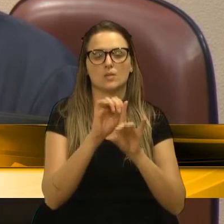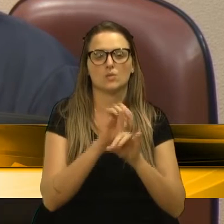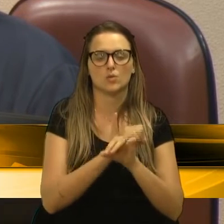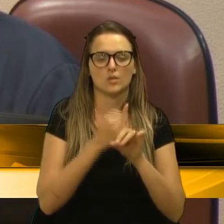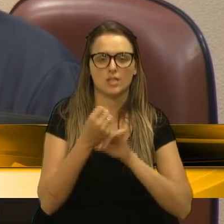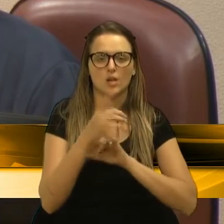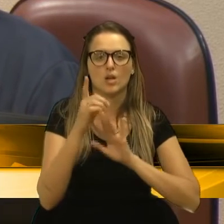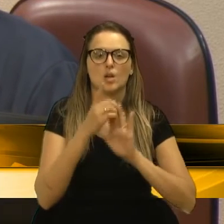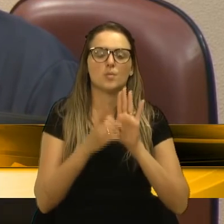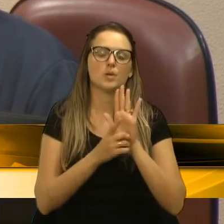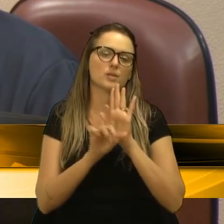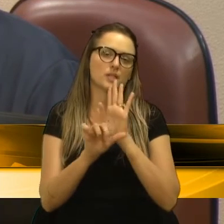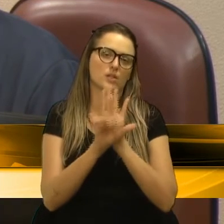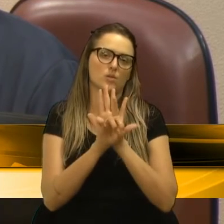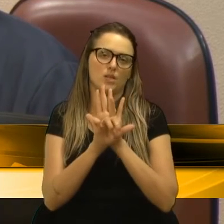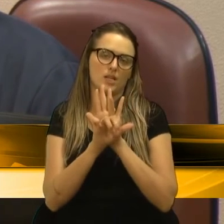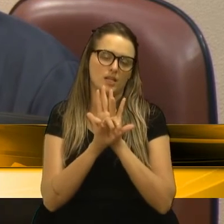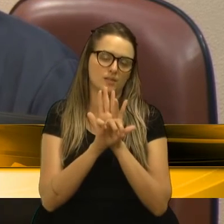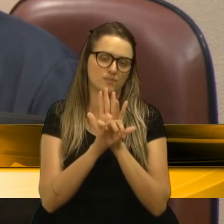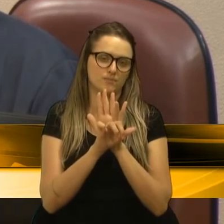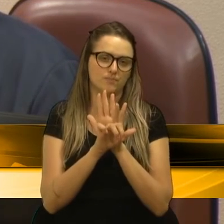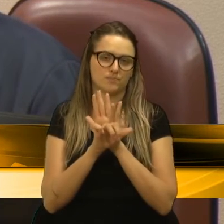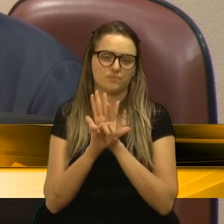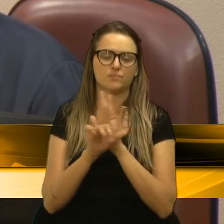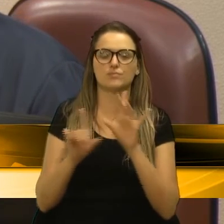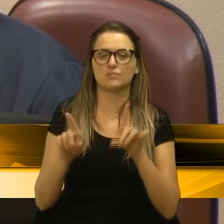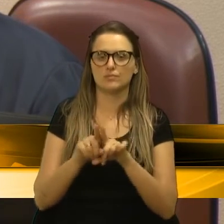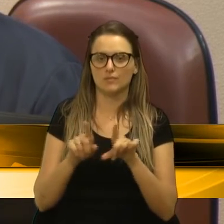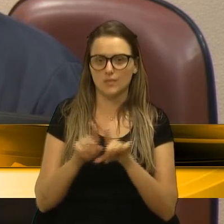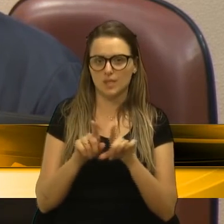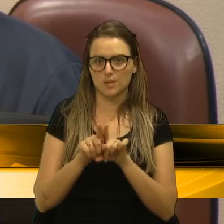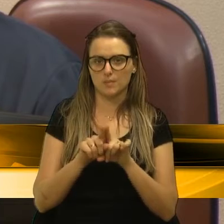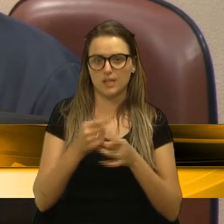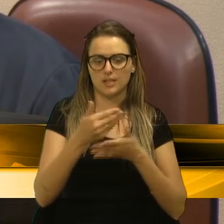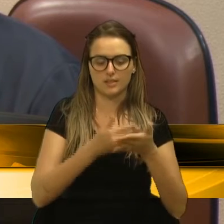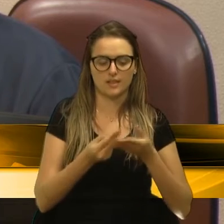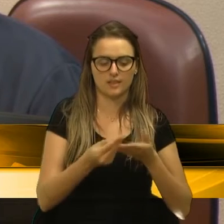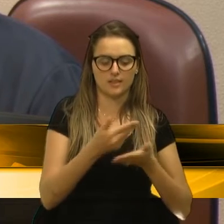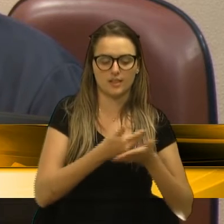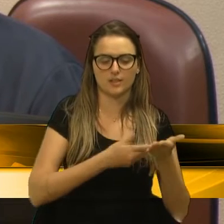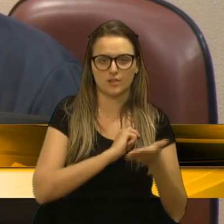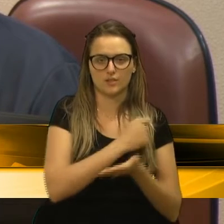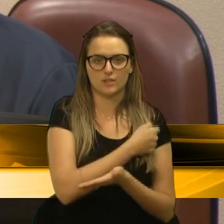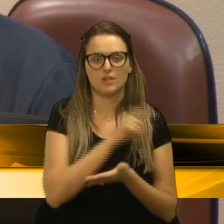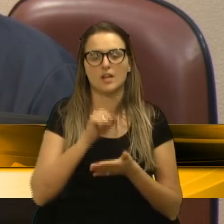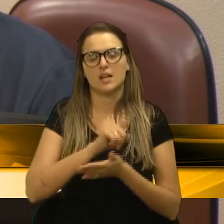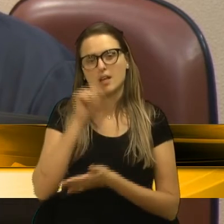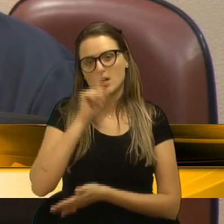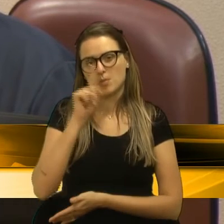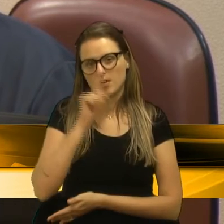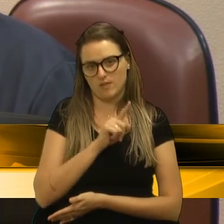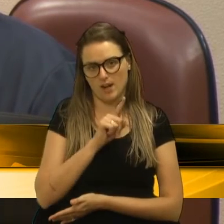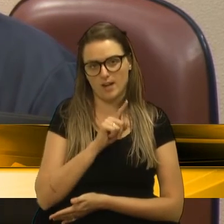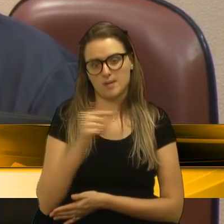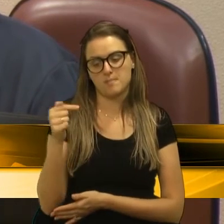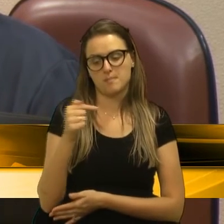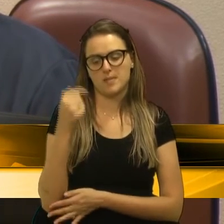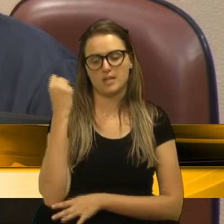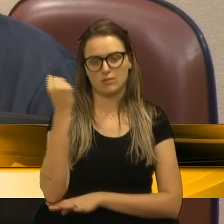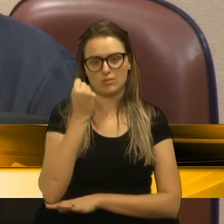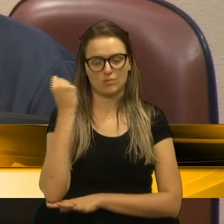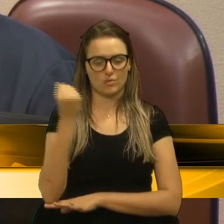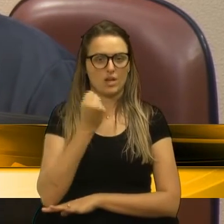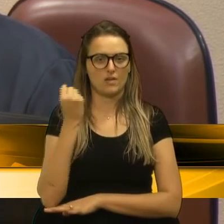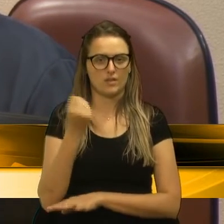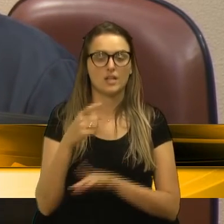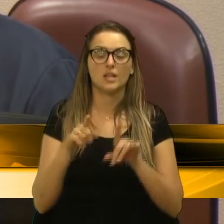pelos decretos e leis municipais e presentes, também na liquidação das notas, julgo tratar-se de uma falha de menor gravidade e